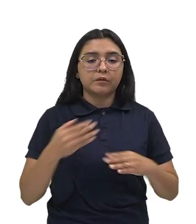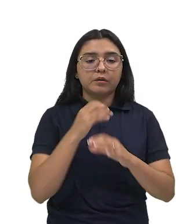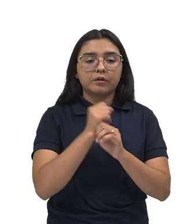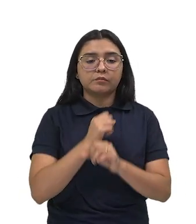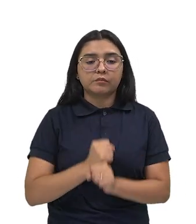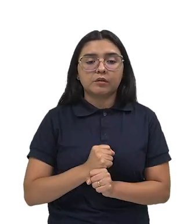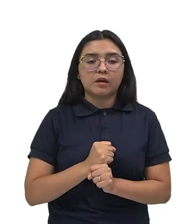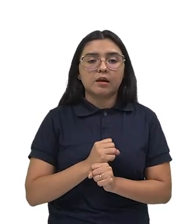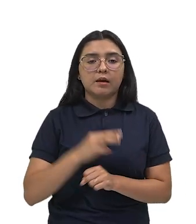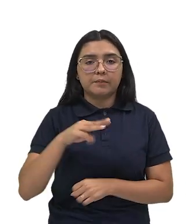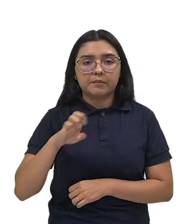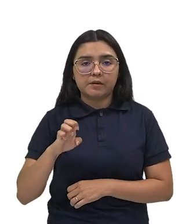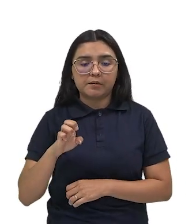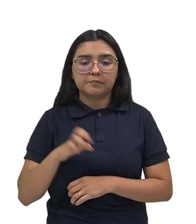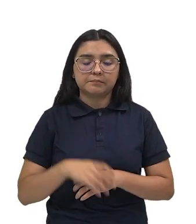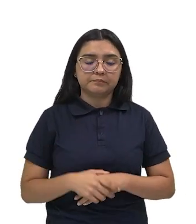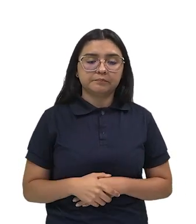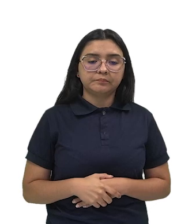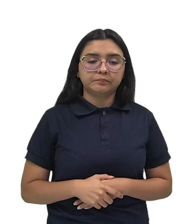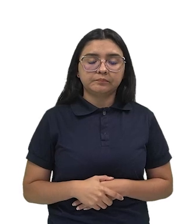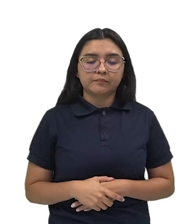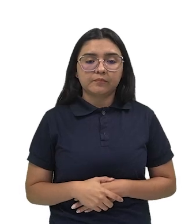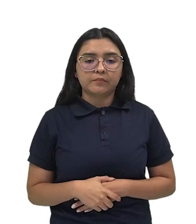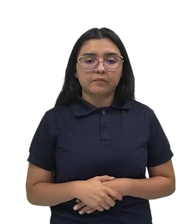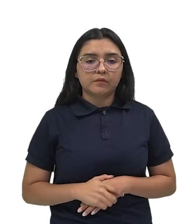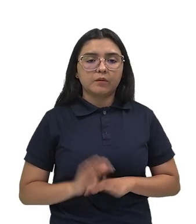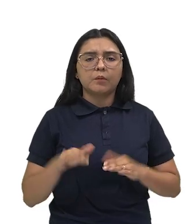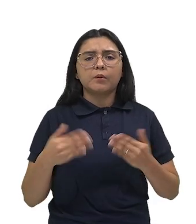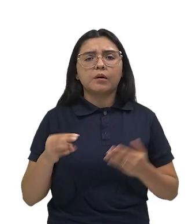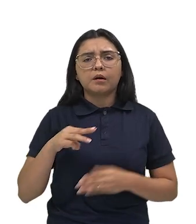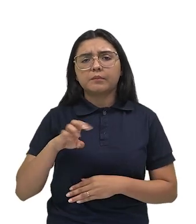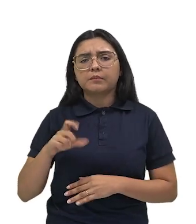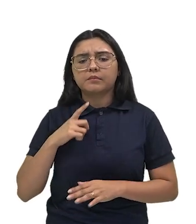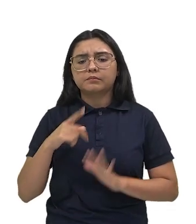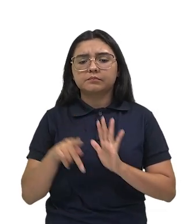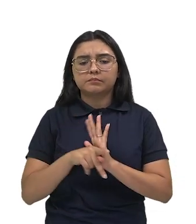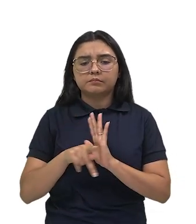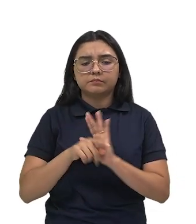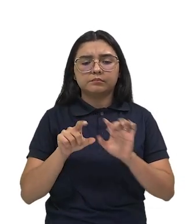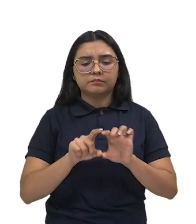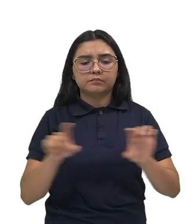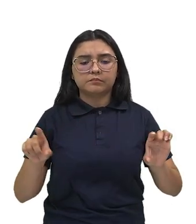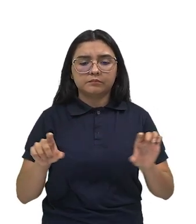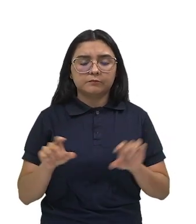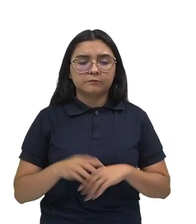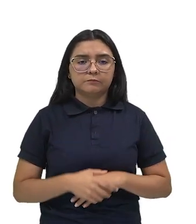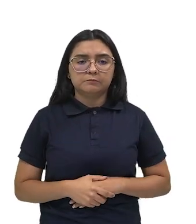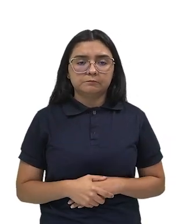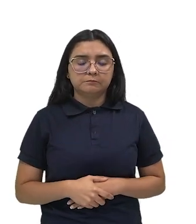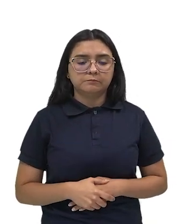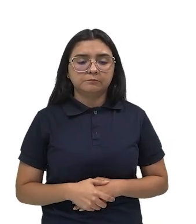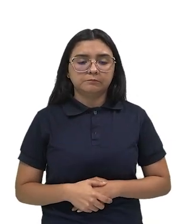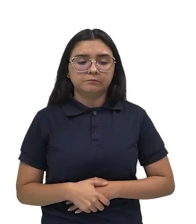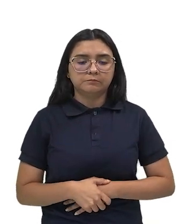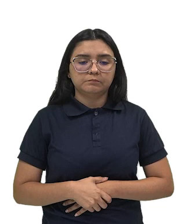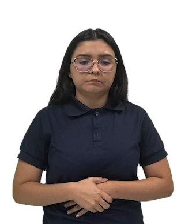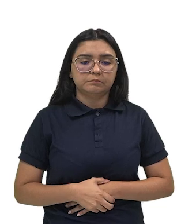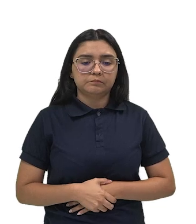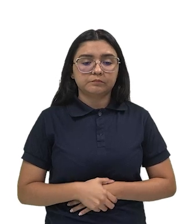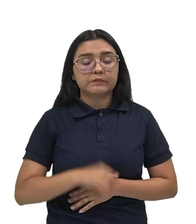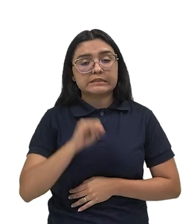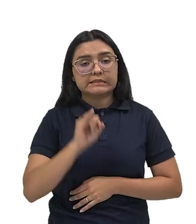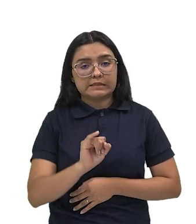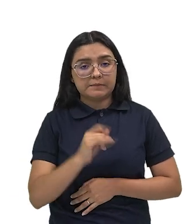calcular a mediana desse negócio, né? Qual seria a mediana desse caso aí? Nesse caso, quando